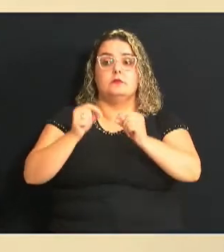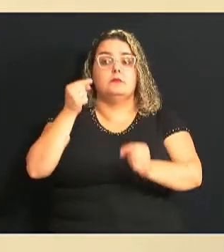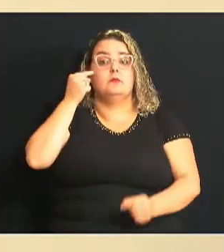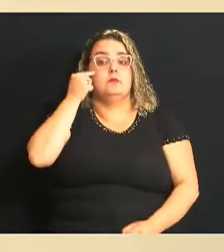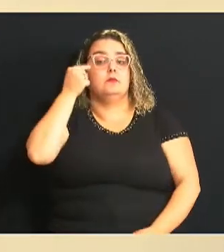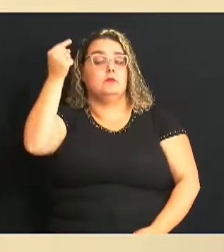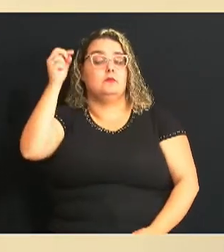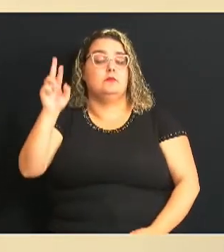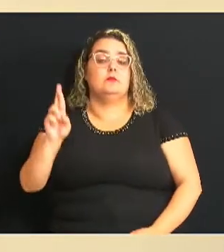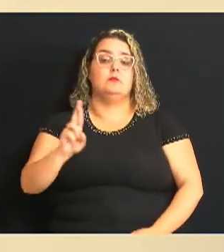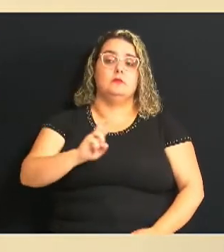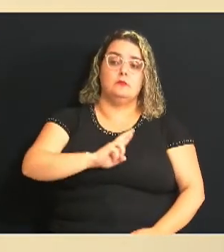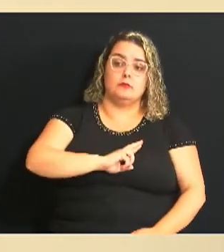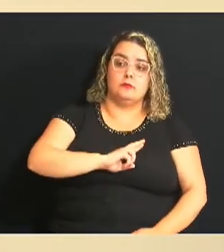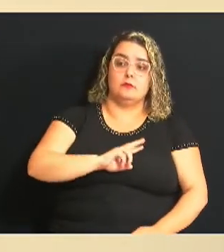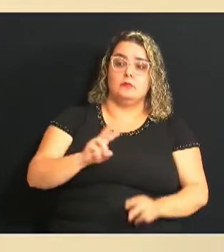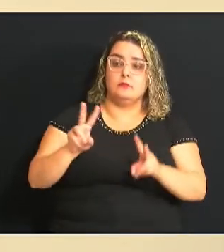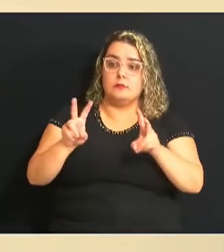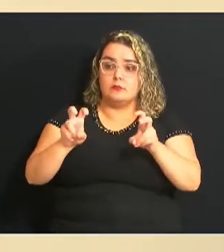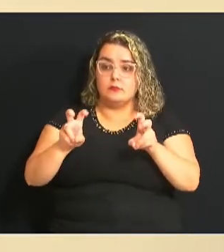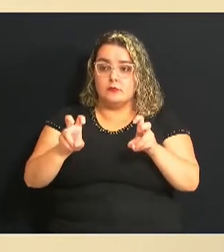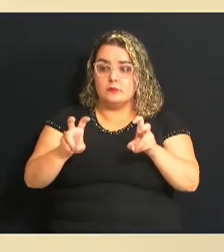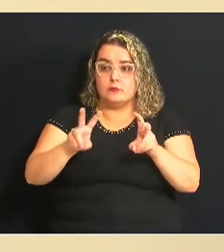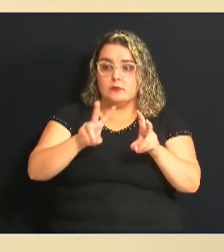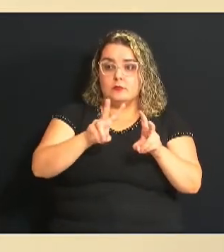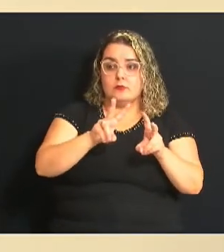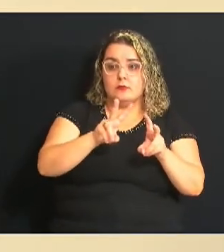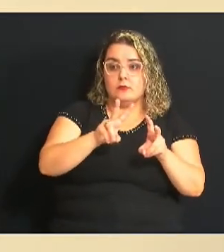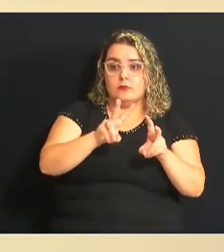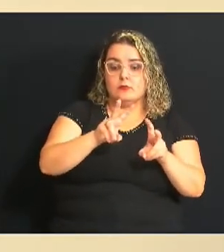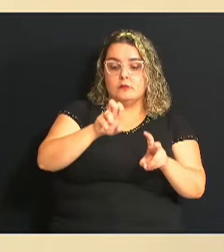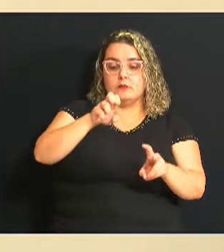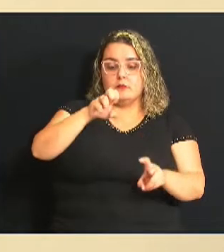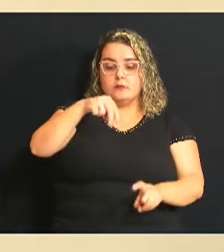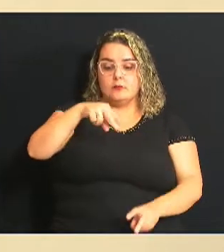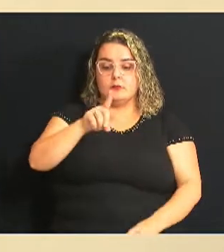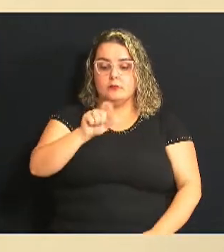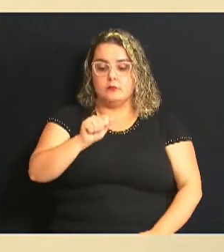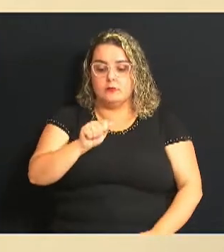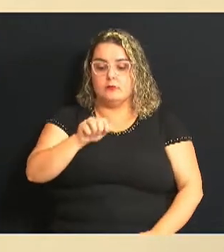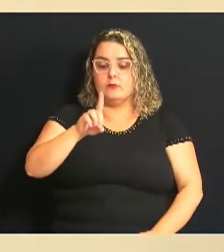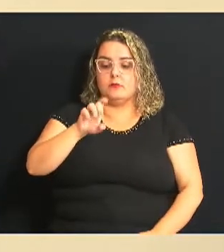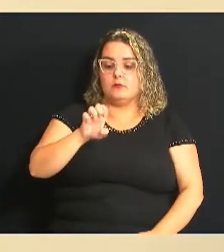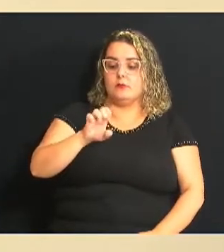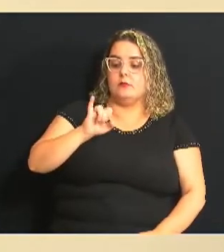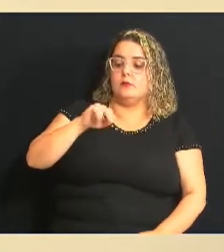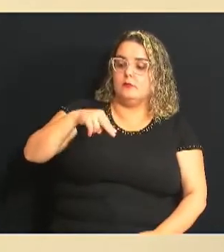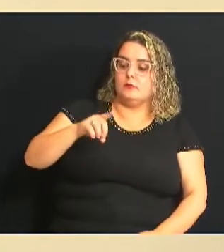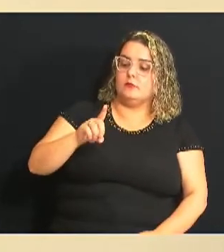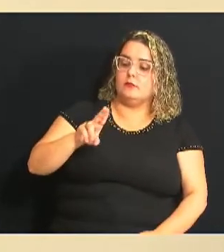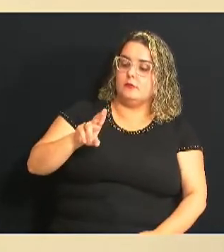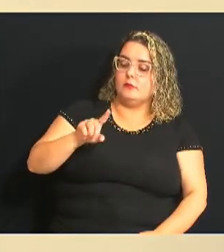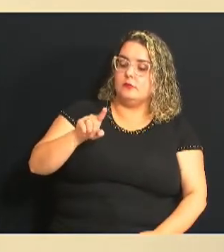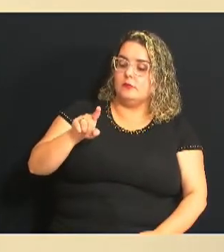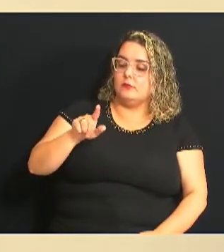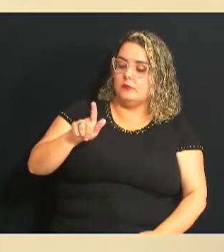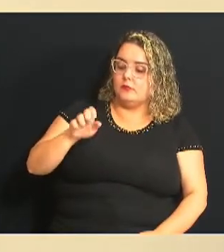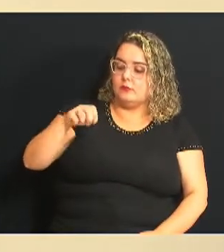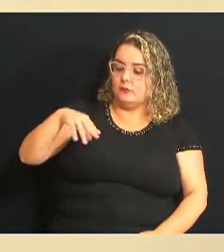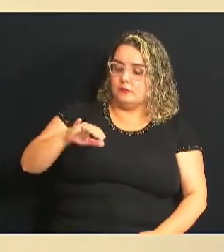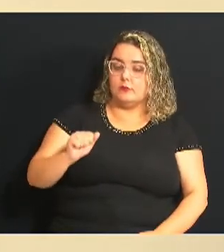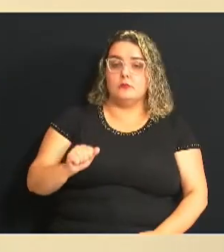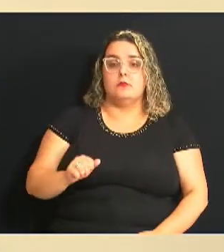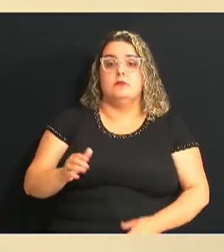religiosa chamada de venda de indulgências. Em outras palavras, para ser salvo naquele momento